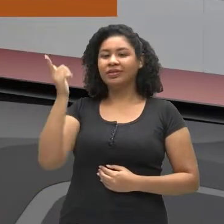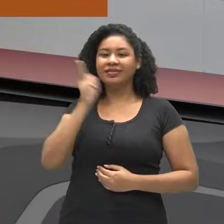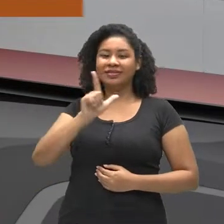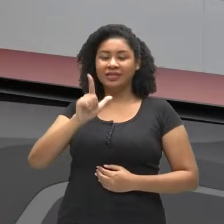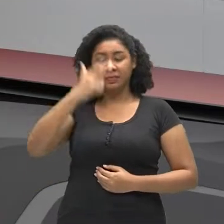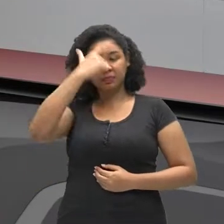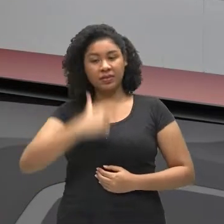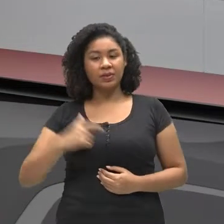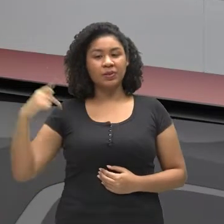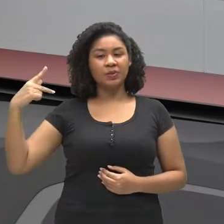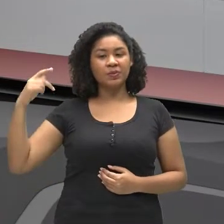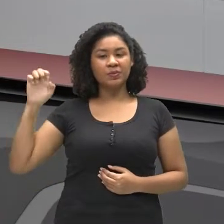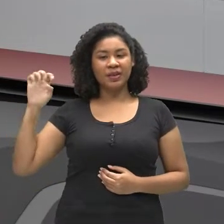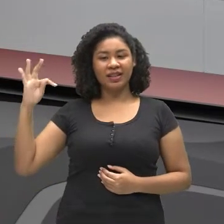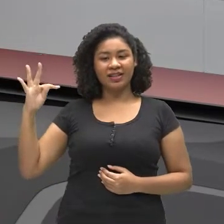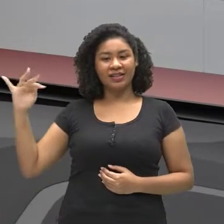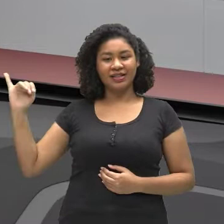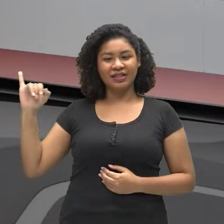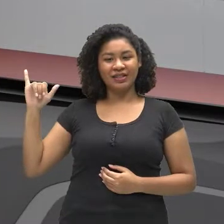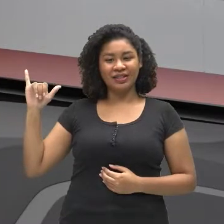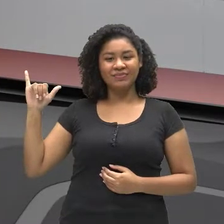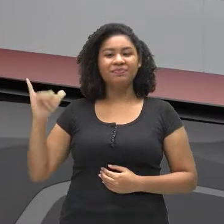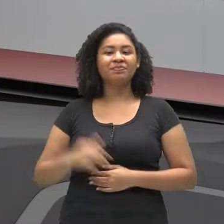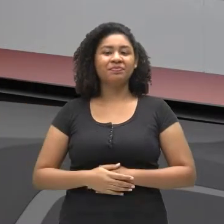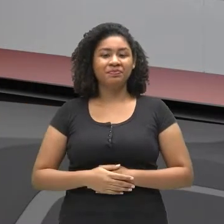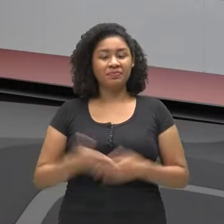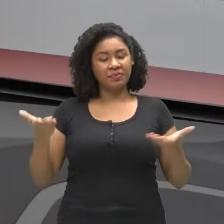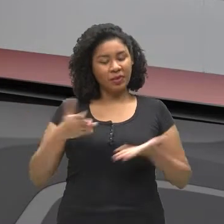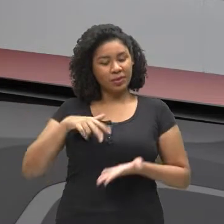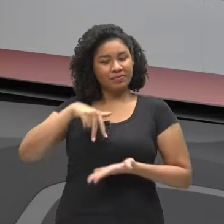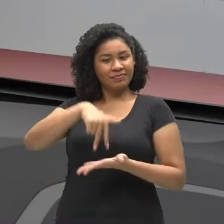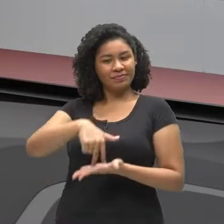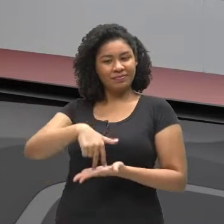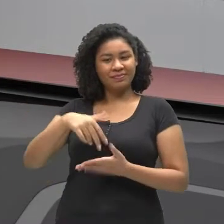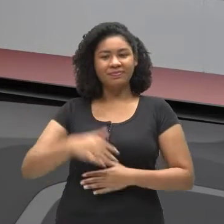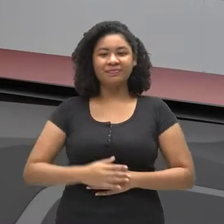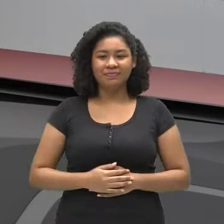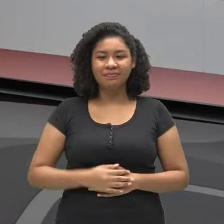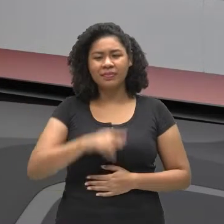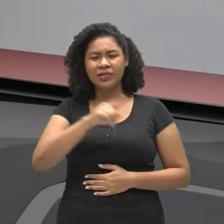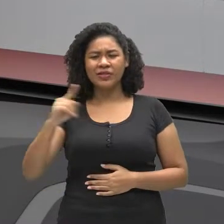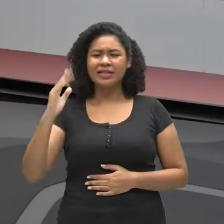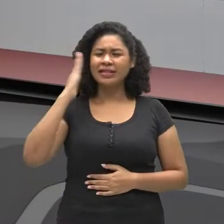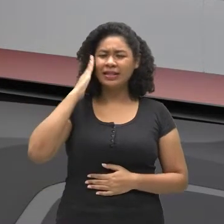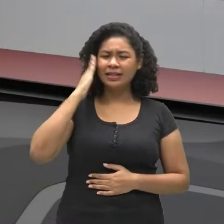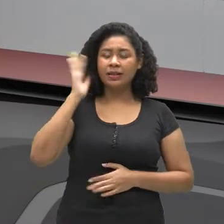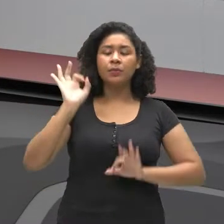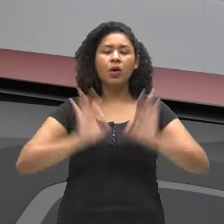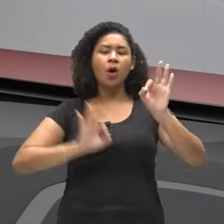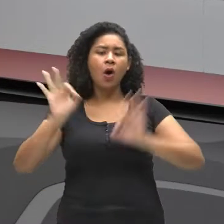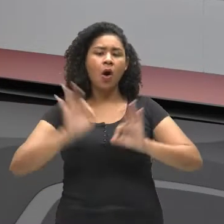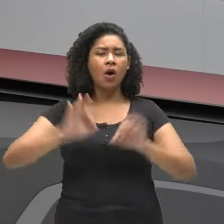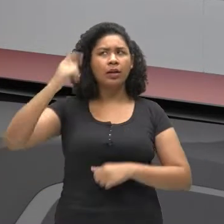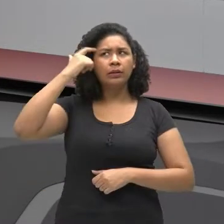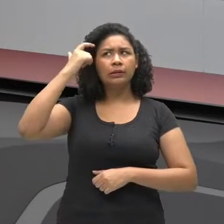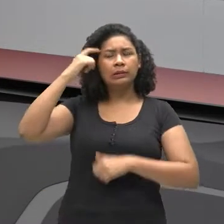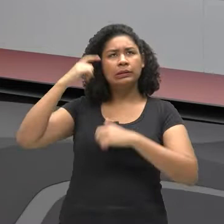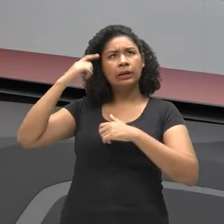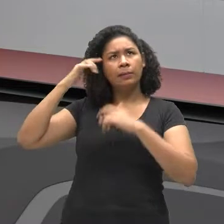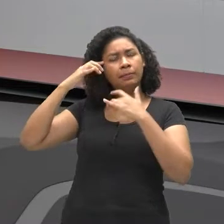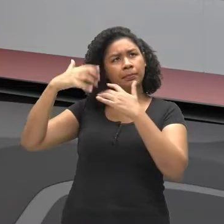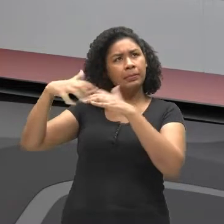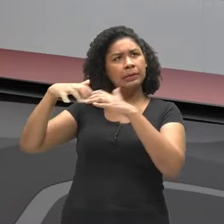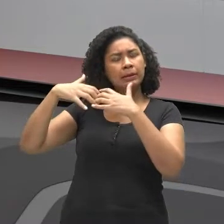estar com vocês aqui hoje, tá bom? Nesse primeiro momento. E como vocês já sabem, para organizar as nossas ideias e também organizar os